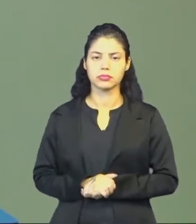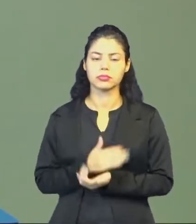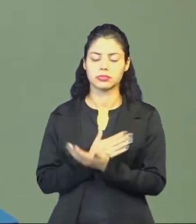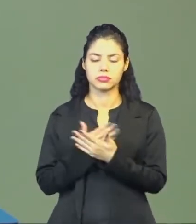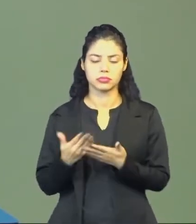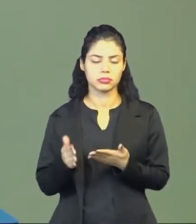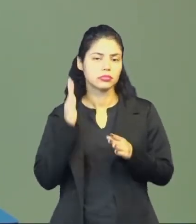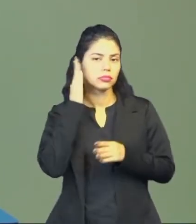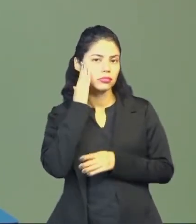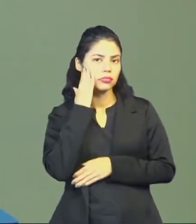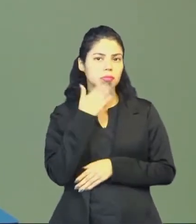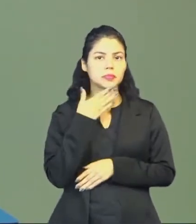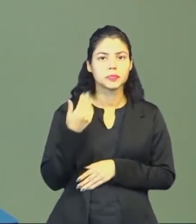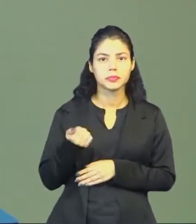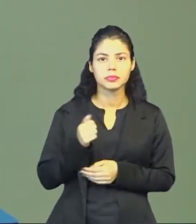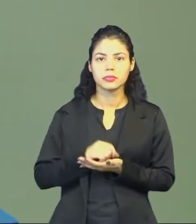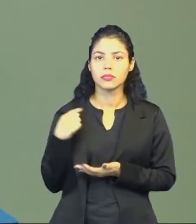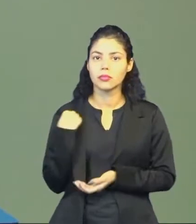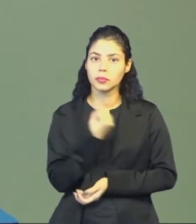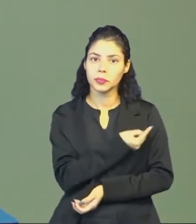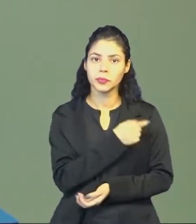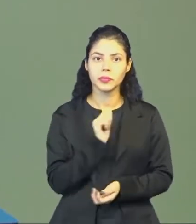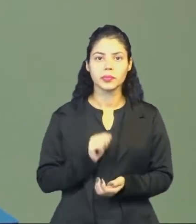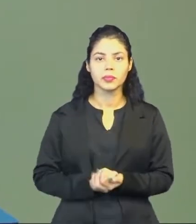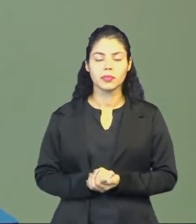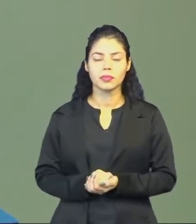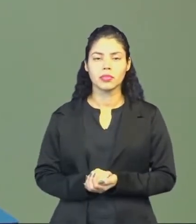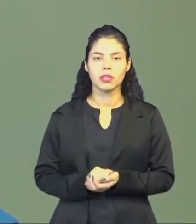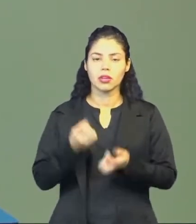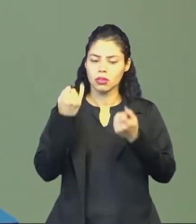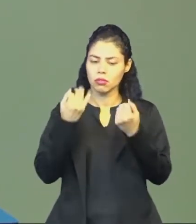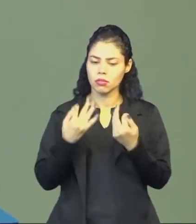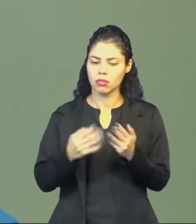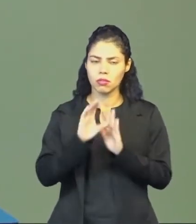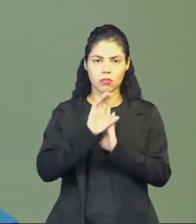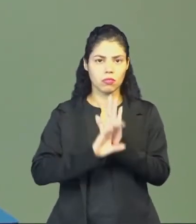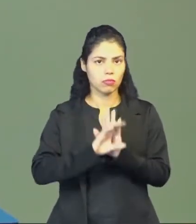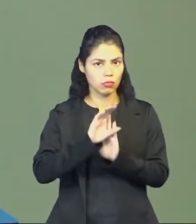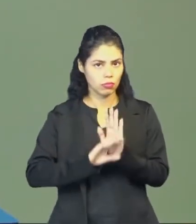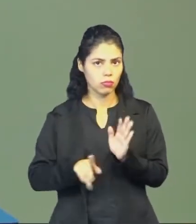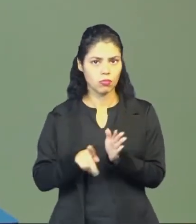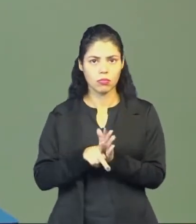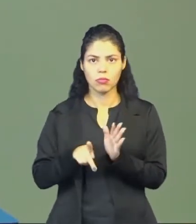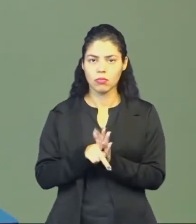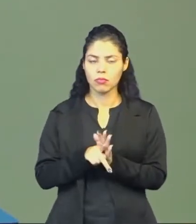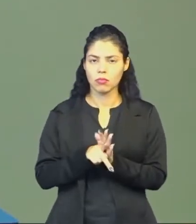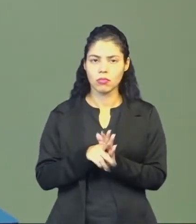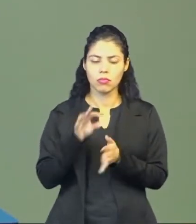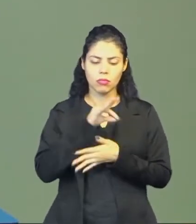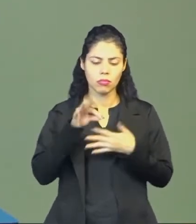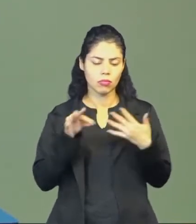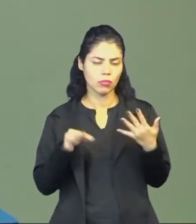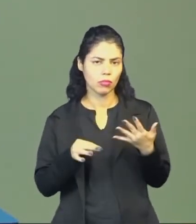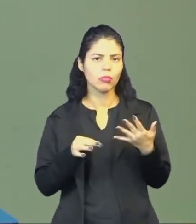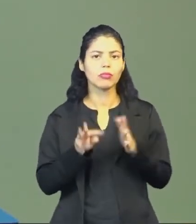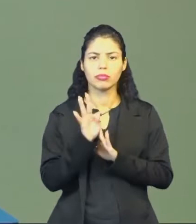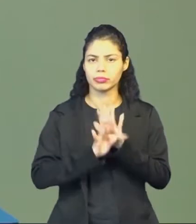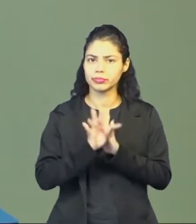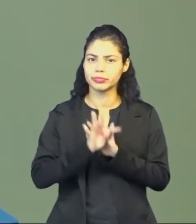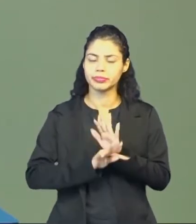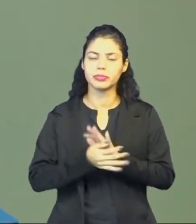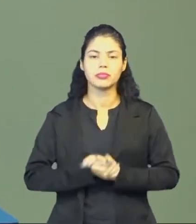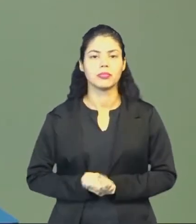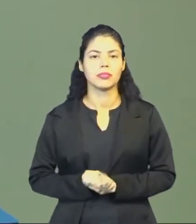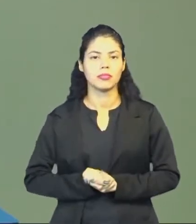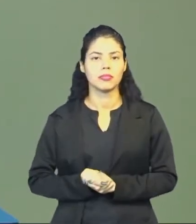iniciar a entender um pouco melhor, a gente vai iniciar um pouco sobre a definição, sobre tipologia textual. E a gente entender um pouco mais sobre